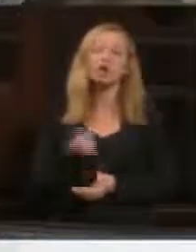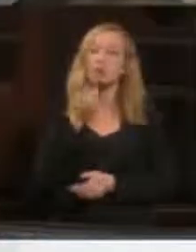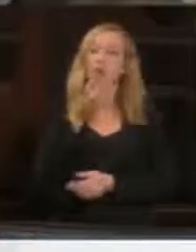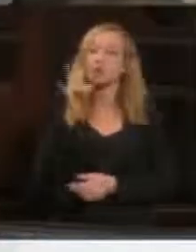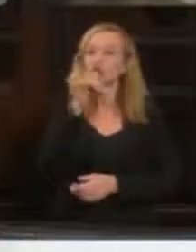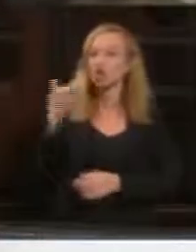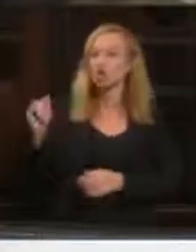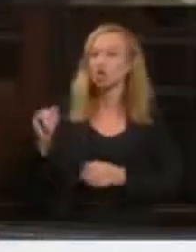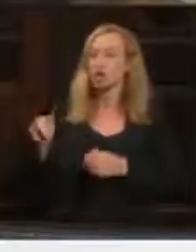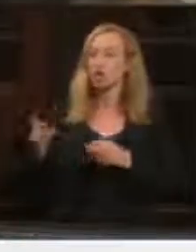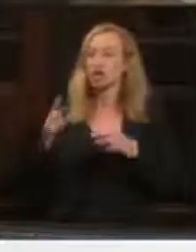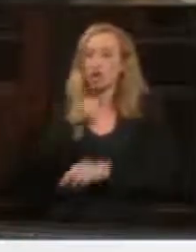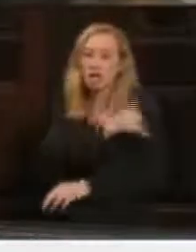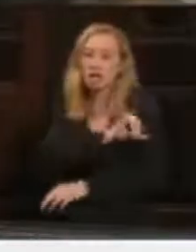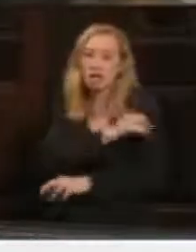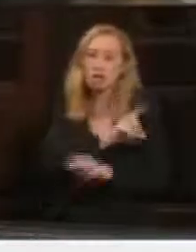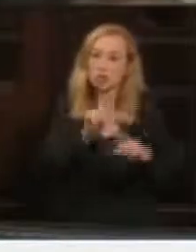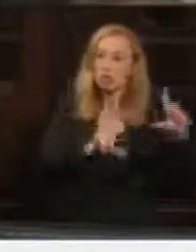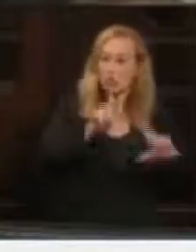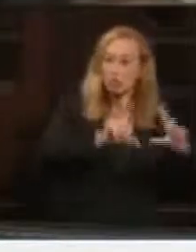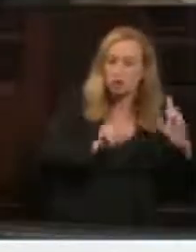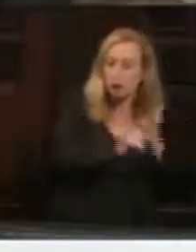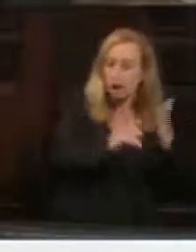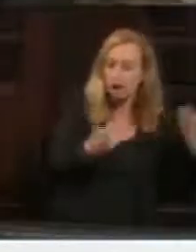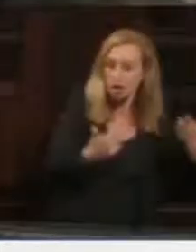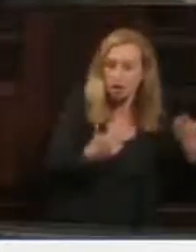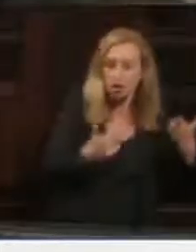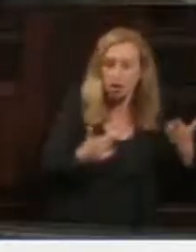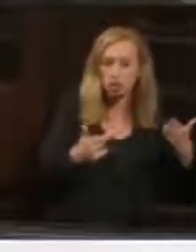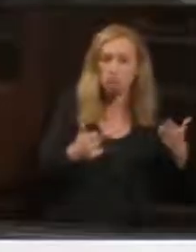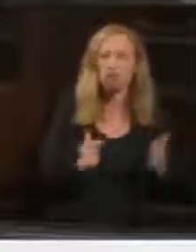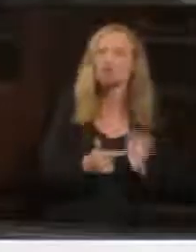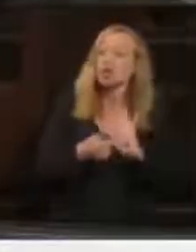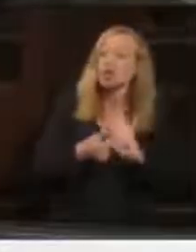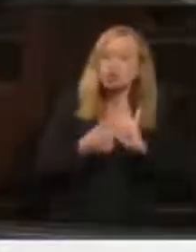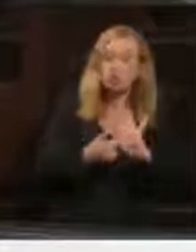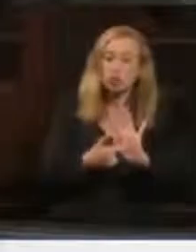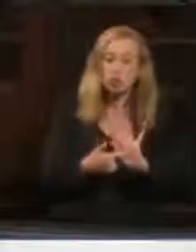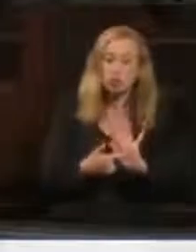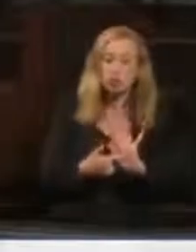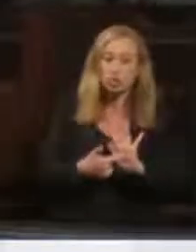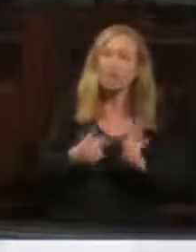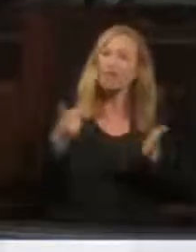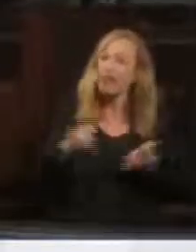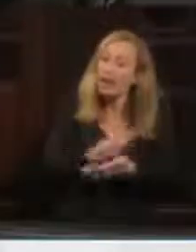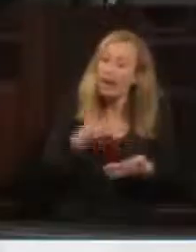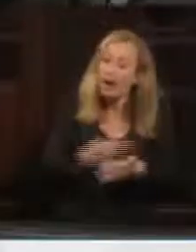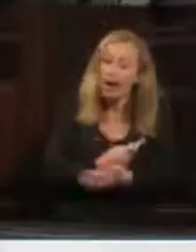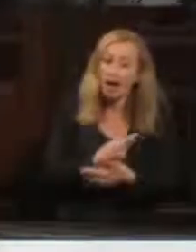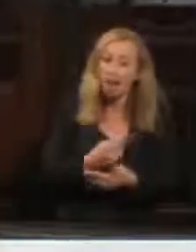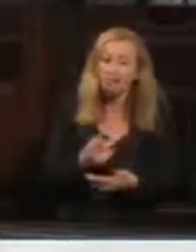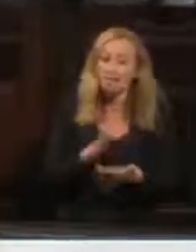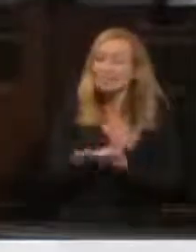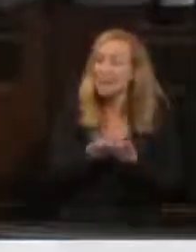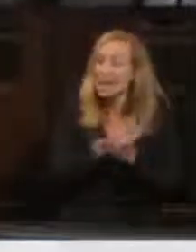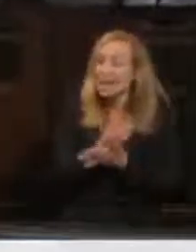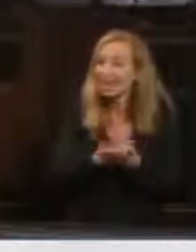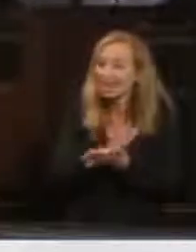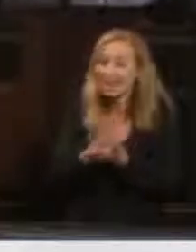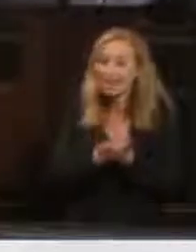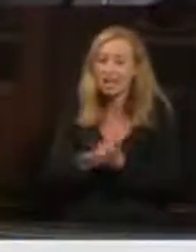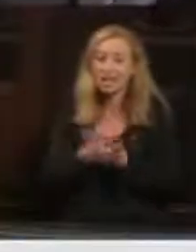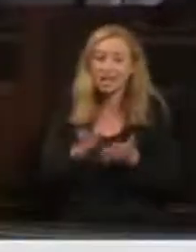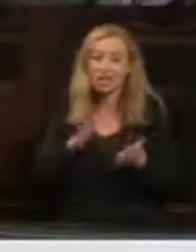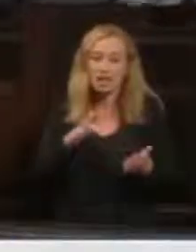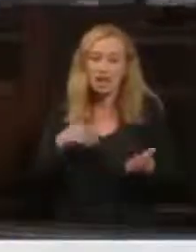e ninguém toma providência. Há conivência. Não é possível que chegue alguém